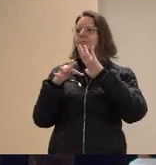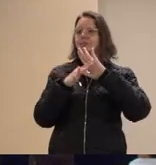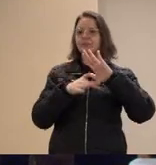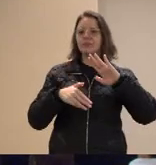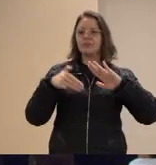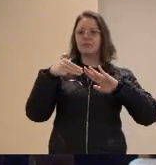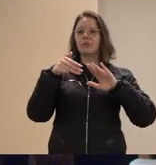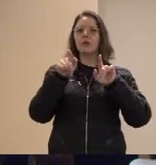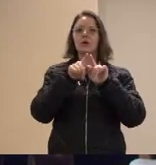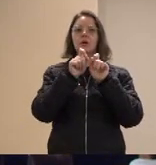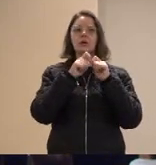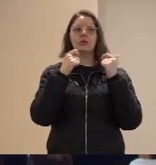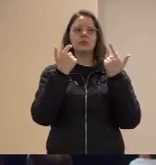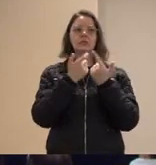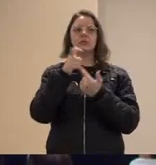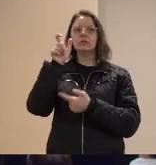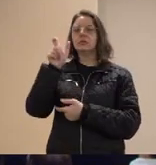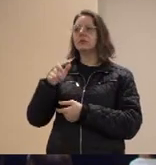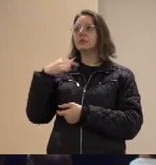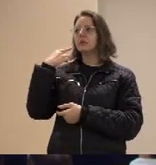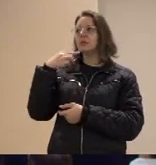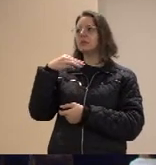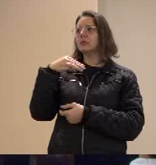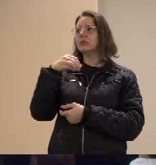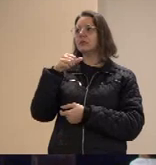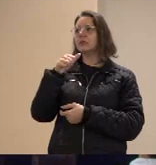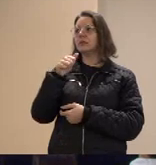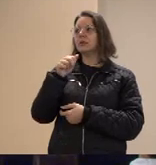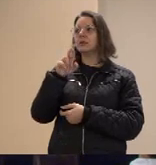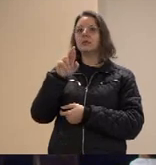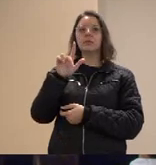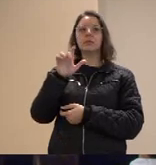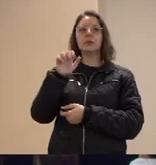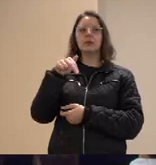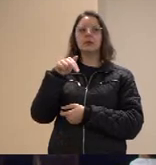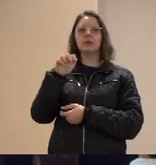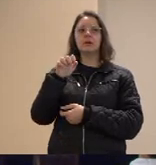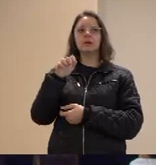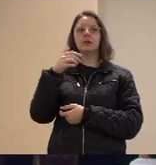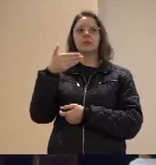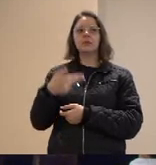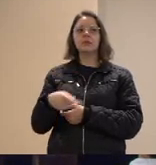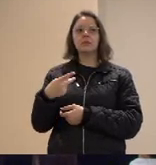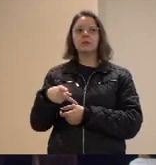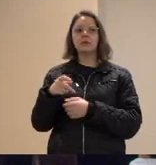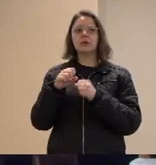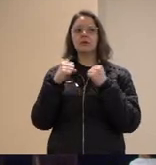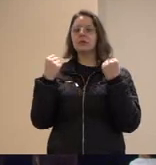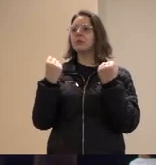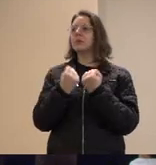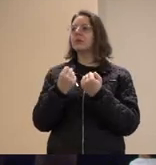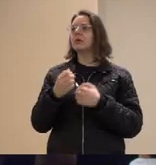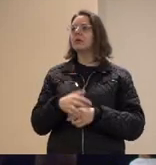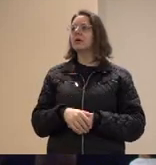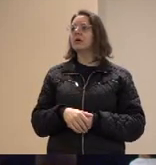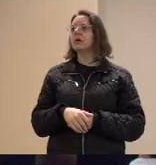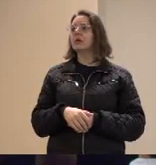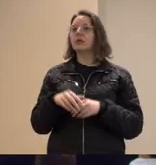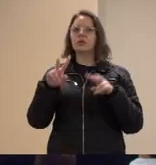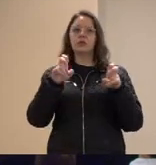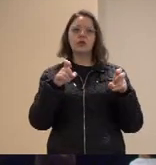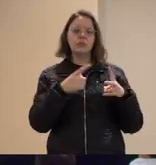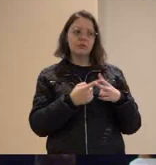a Alesc, na pessoa da deputada Marlene, por essa iniciativa desse seminário. Essa questão do